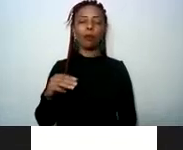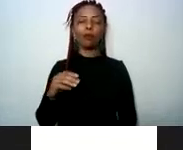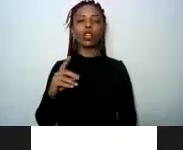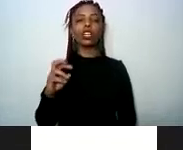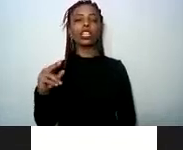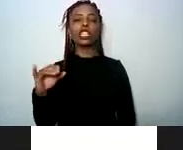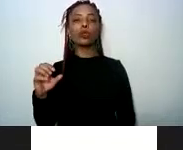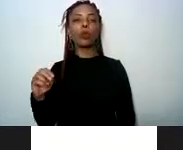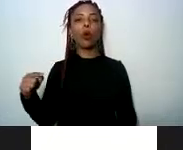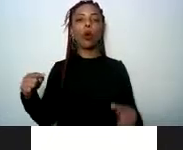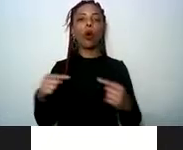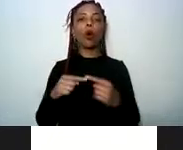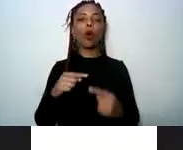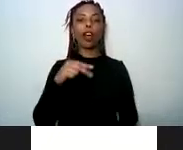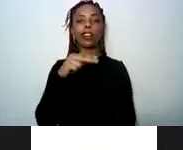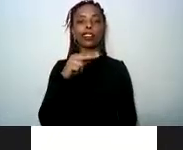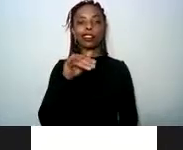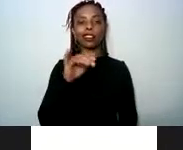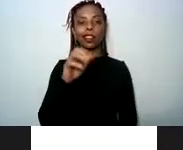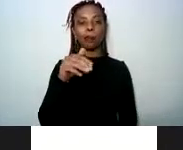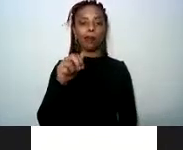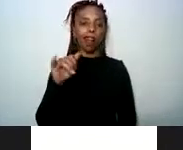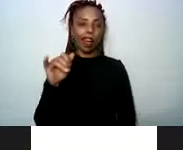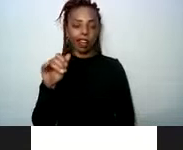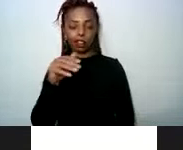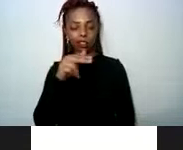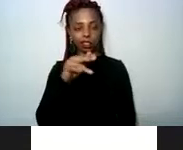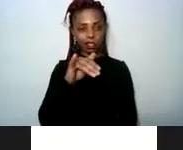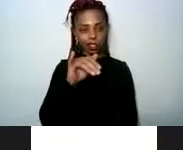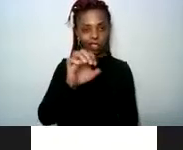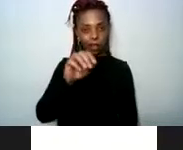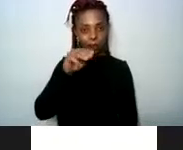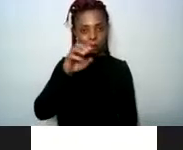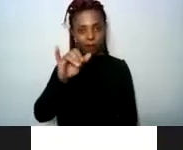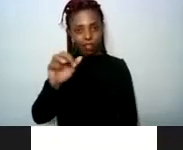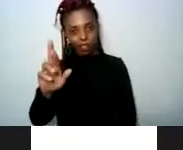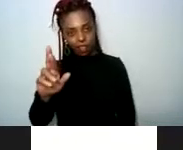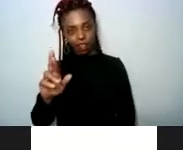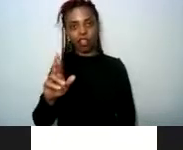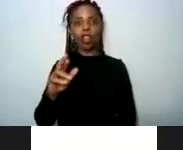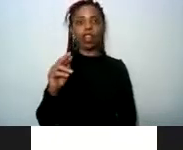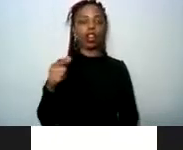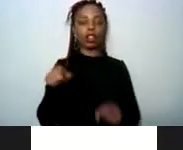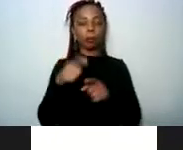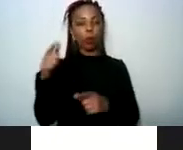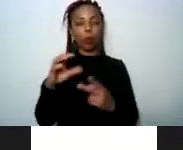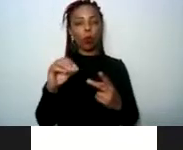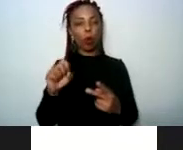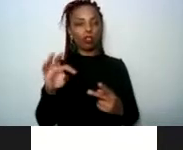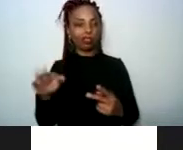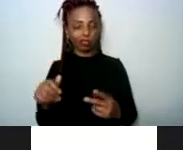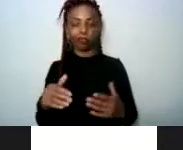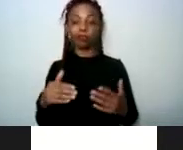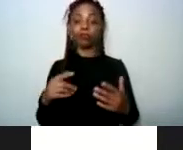pelo Lúcio Costa. Bom, então, e aí esse pedido ele é